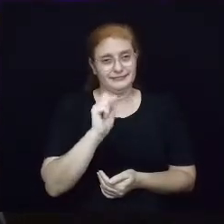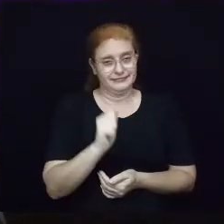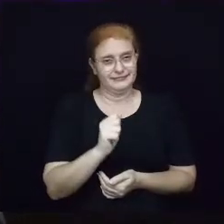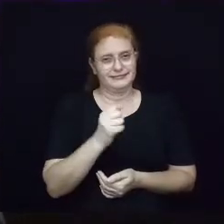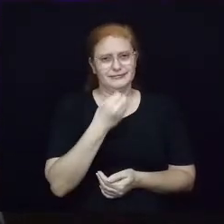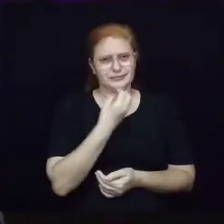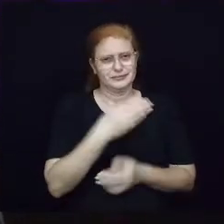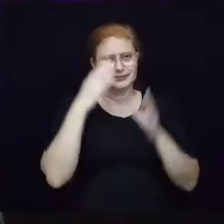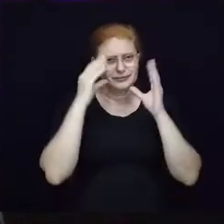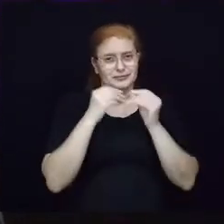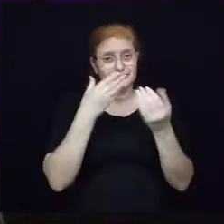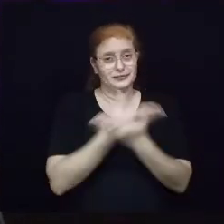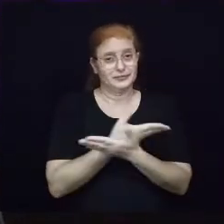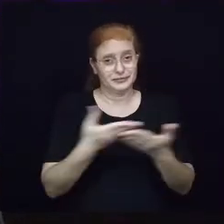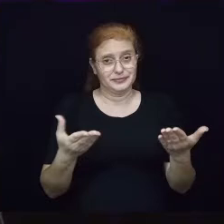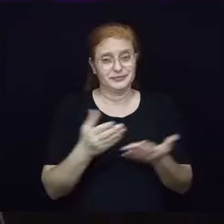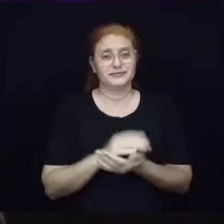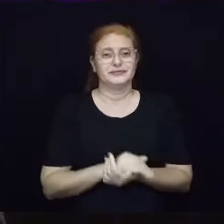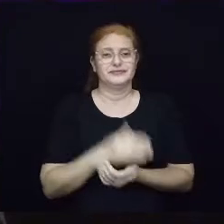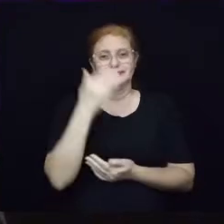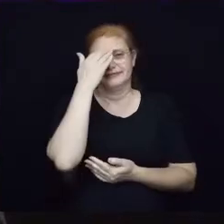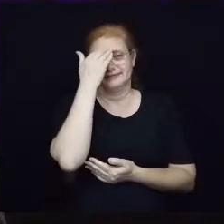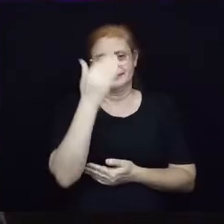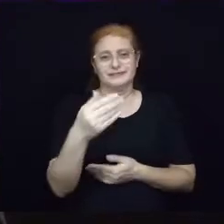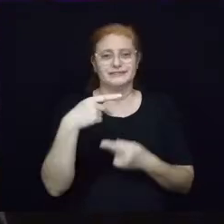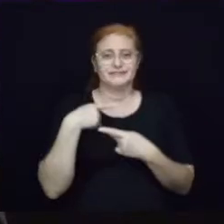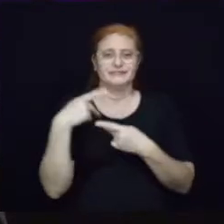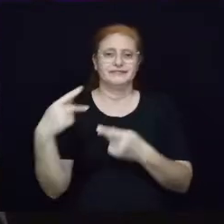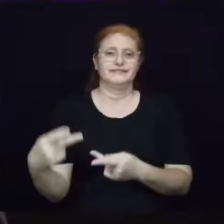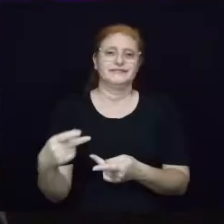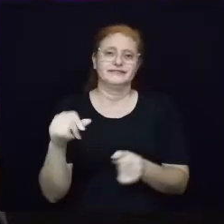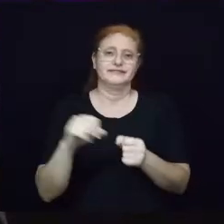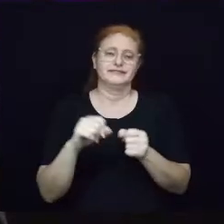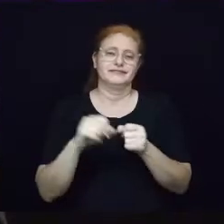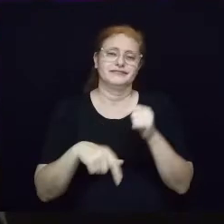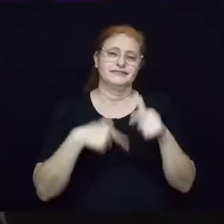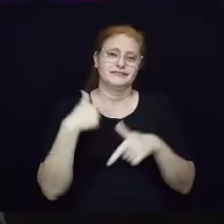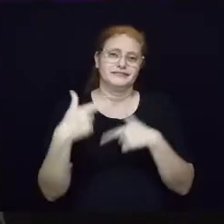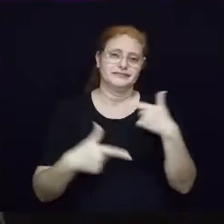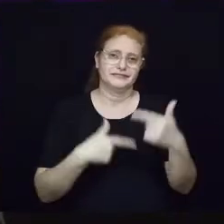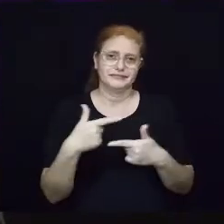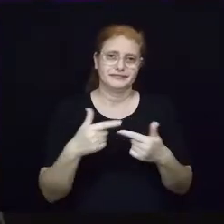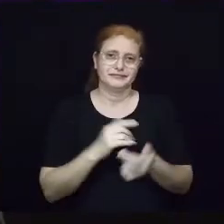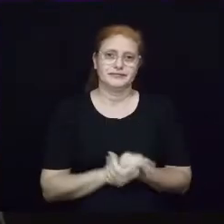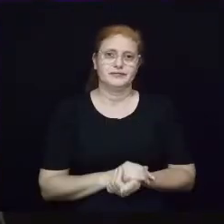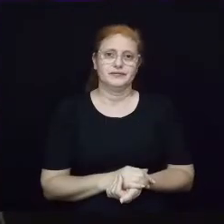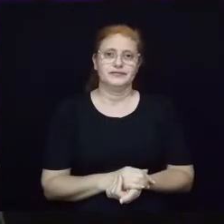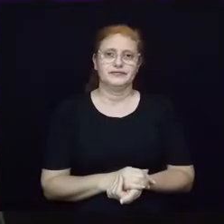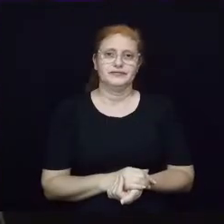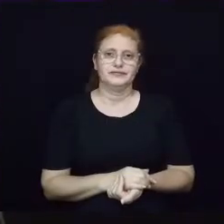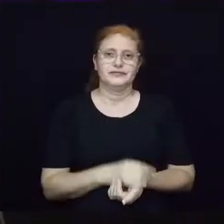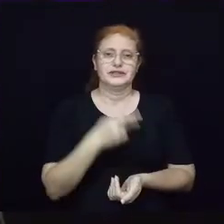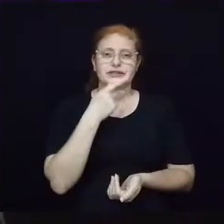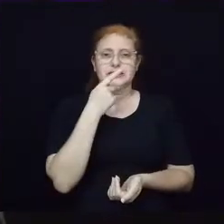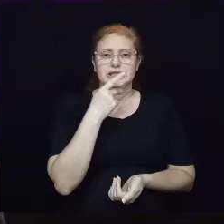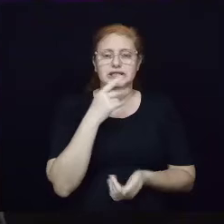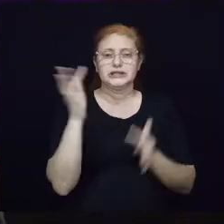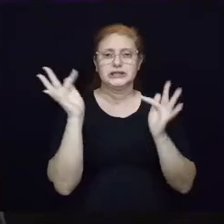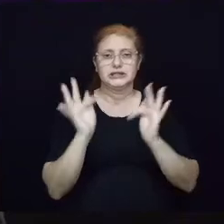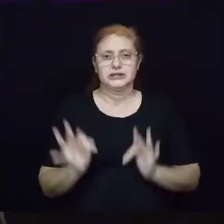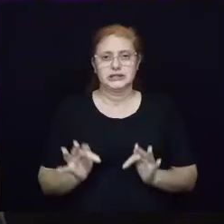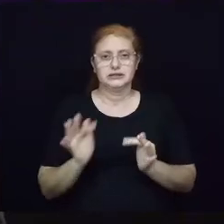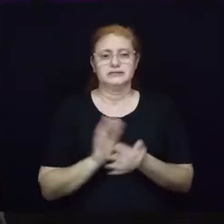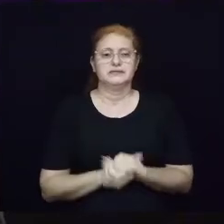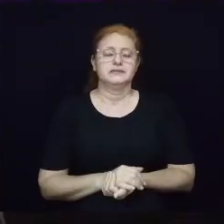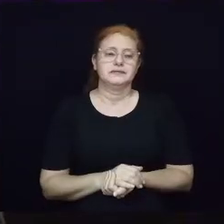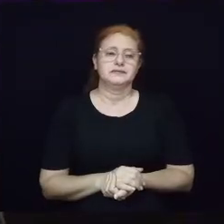a todas. Eu quero começar agradecendo muito pelo convite para fazer esse trabalho. Quero dizer que estou muito